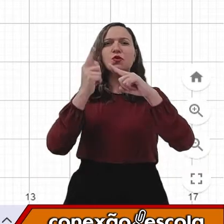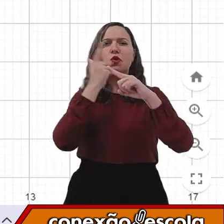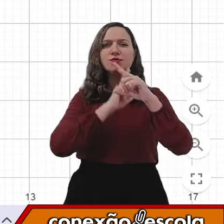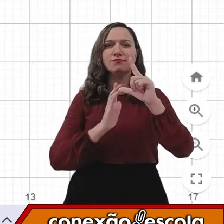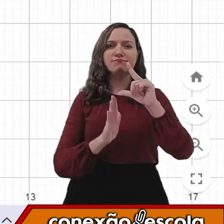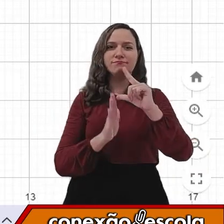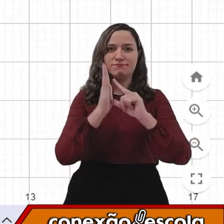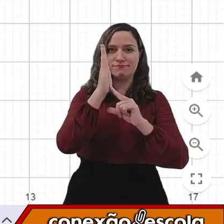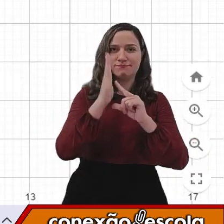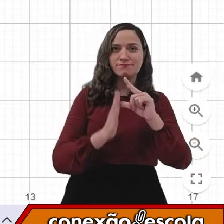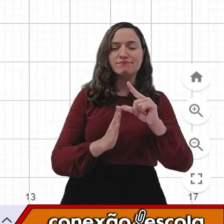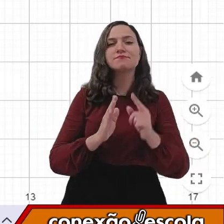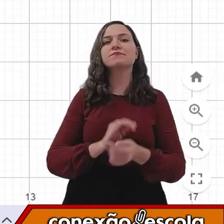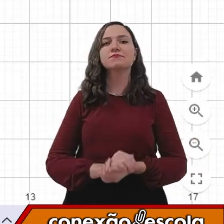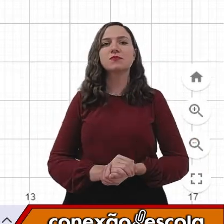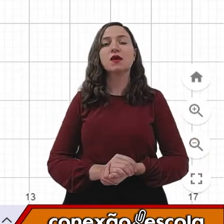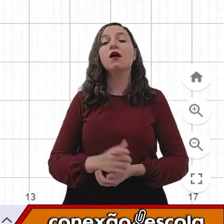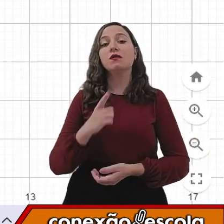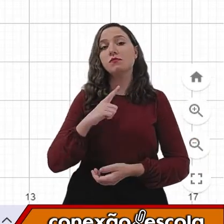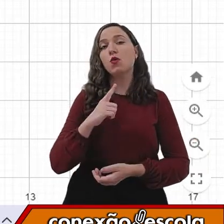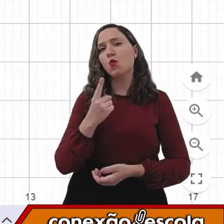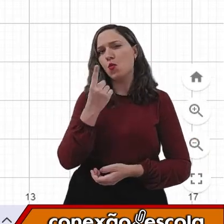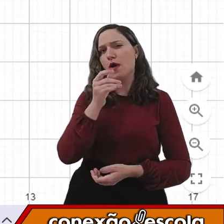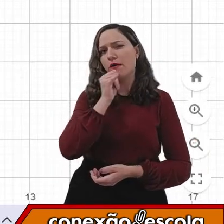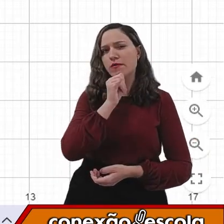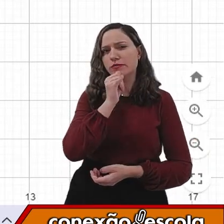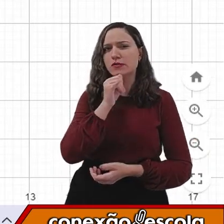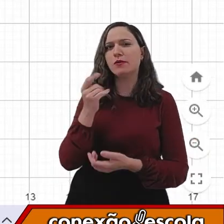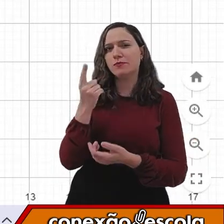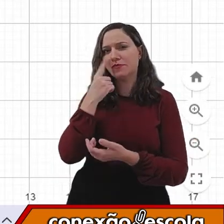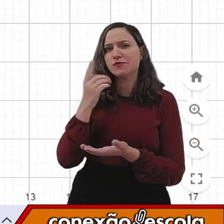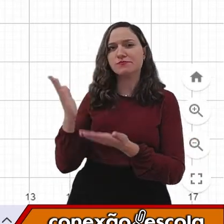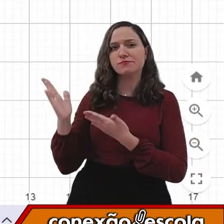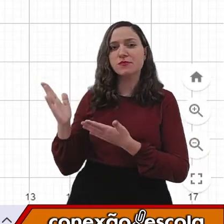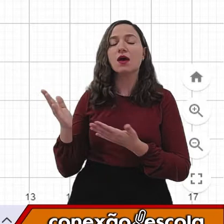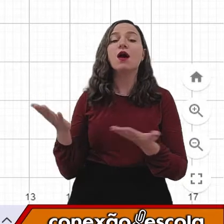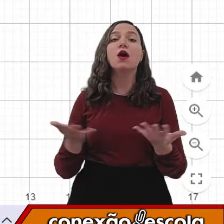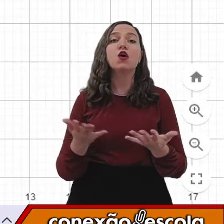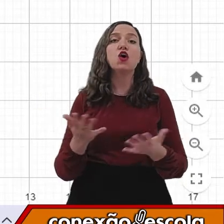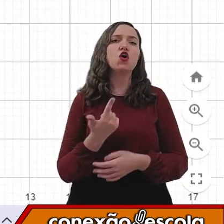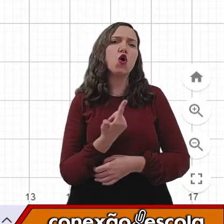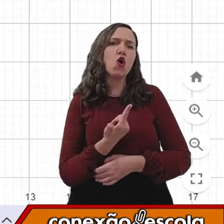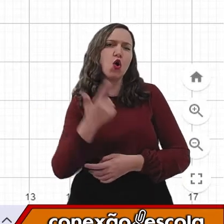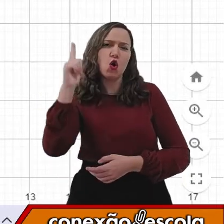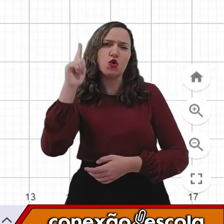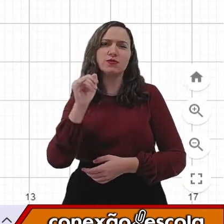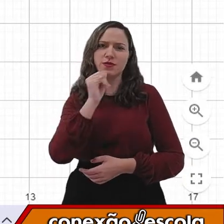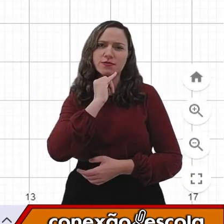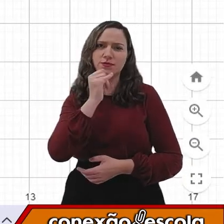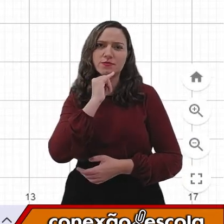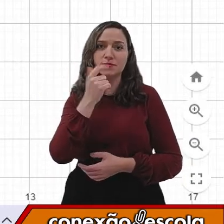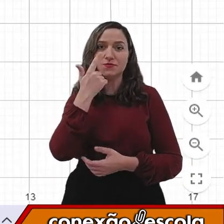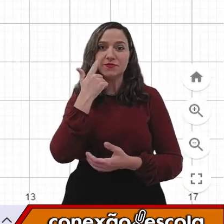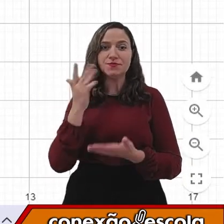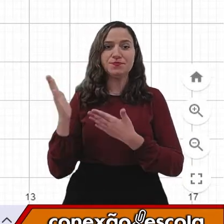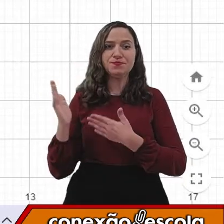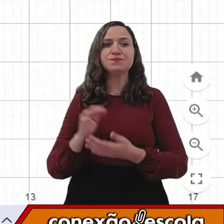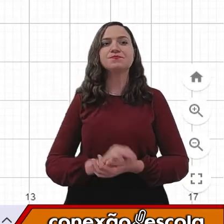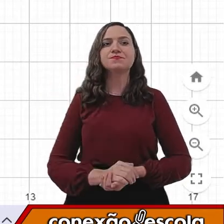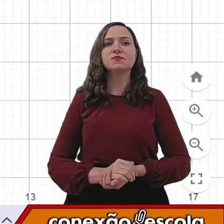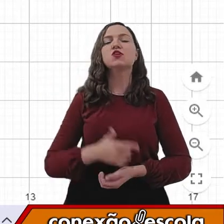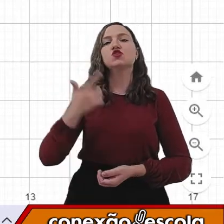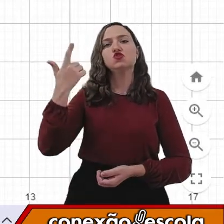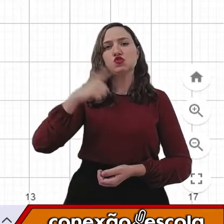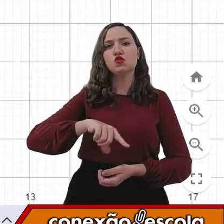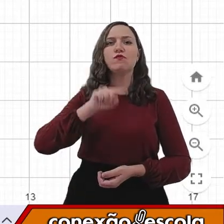lado. Eu achei uma mediana. Agora eu vou achar as outras 2 medianas. Venho